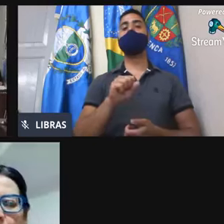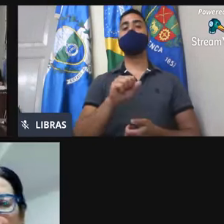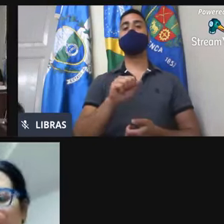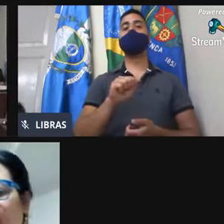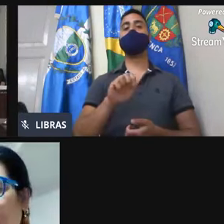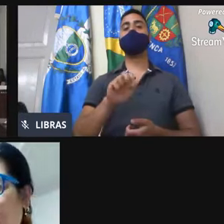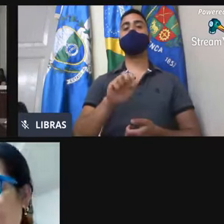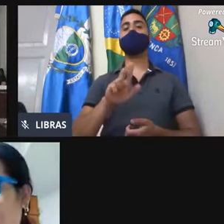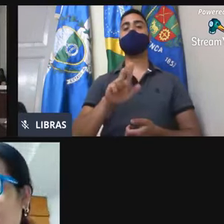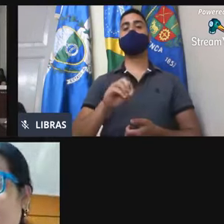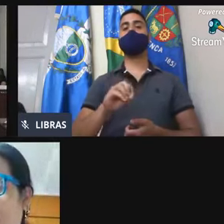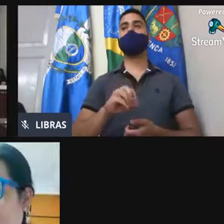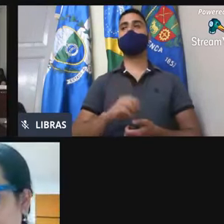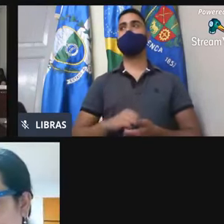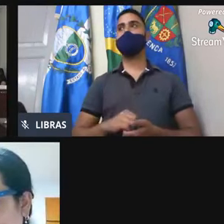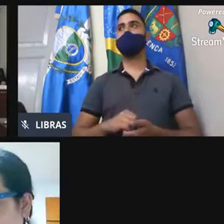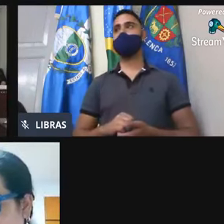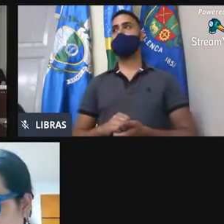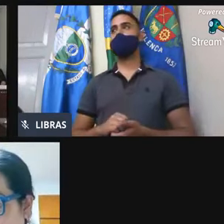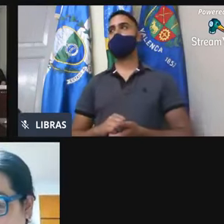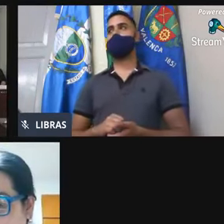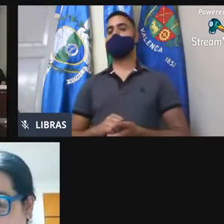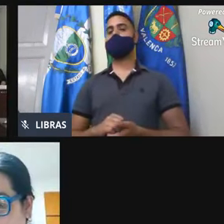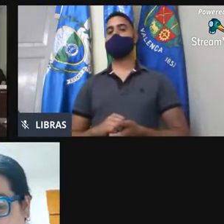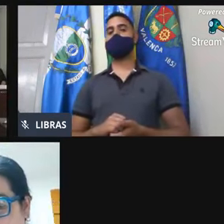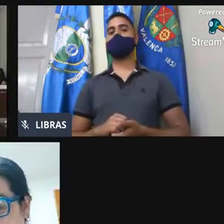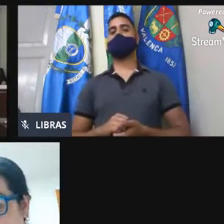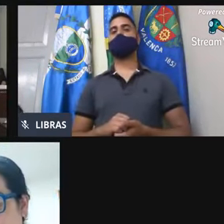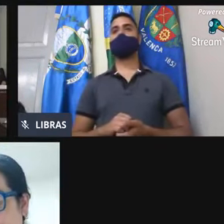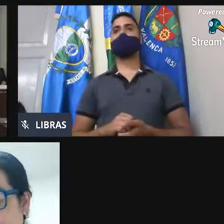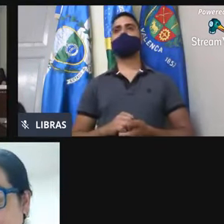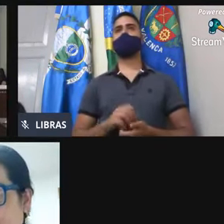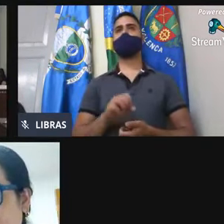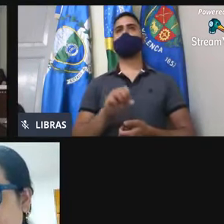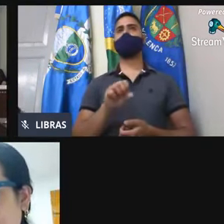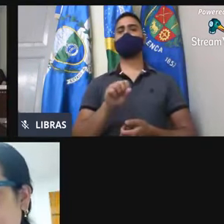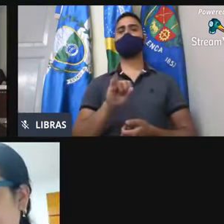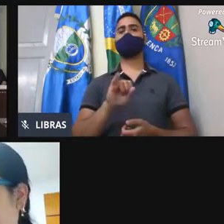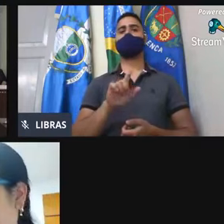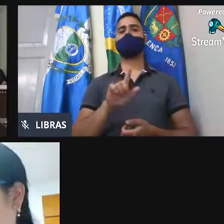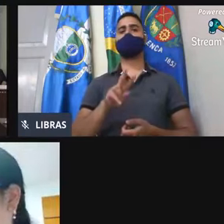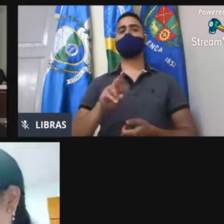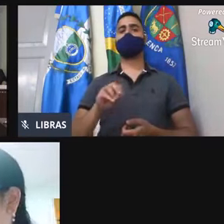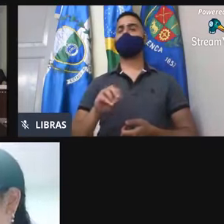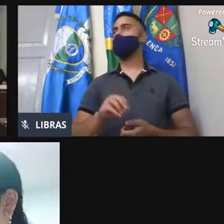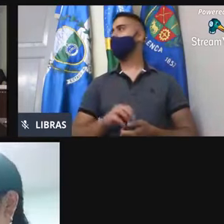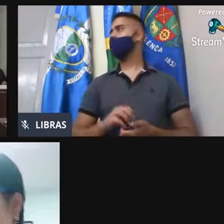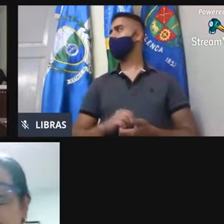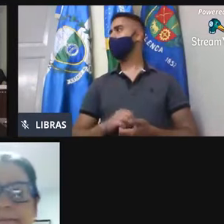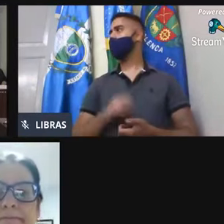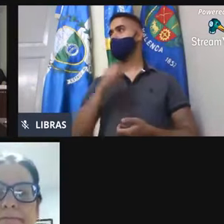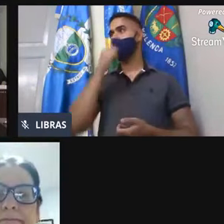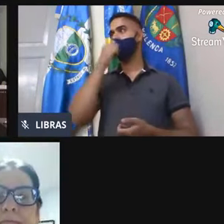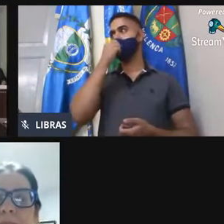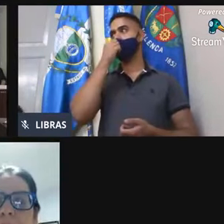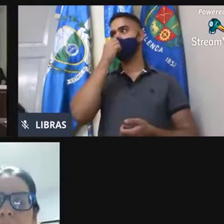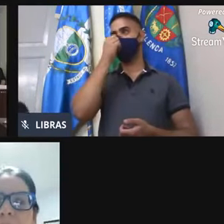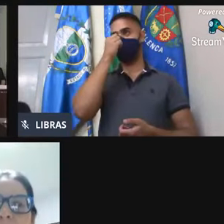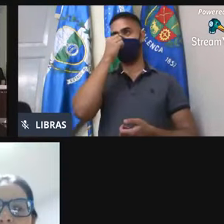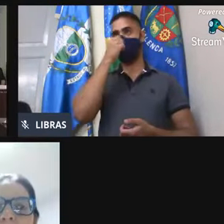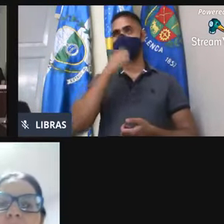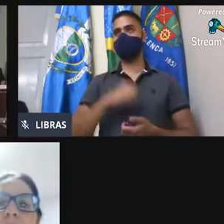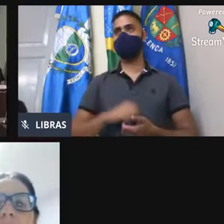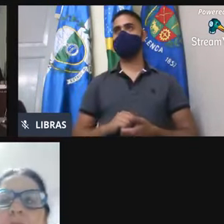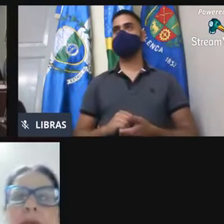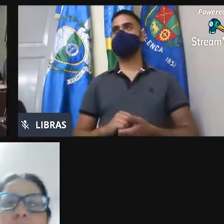Pereira Correia da Silva, Saulo Correia. E Silvio Rogério Furtado da Graça, Silvio Graça. Presente, presidente.